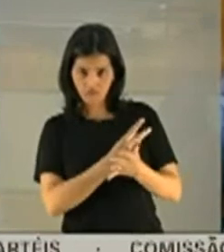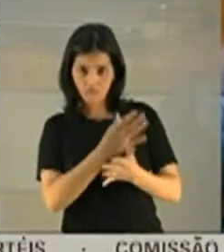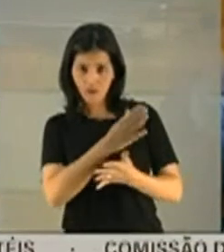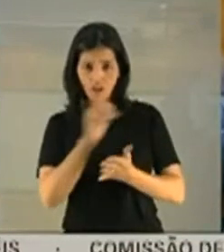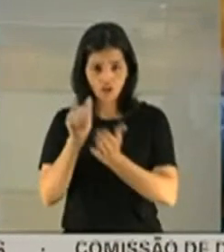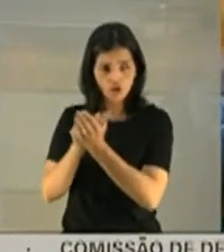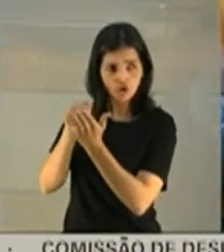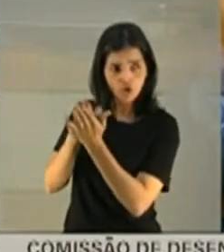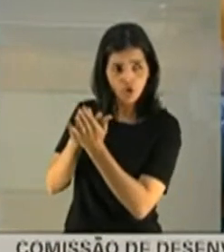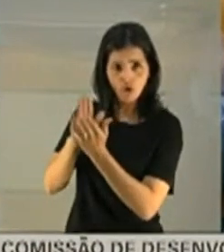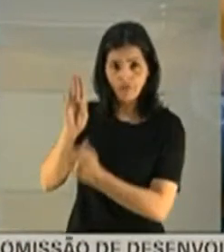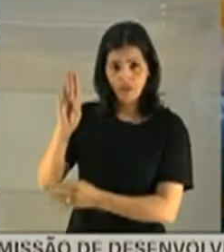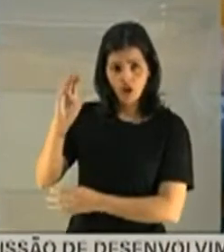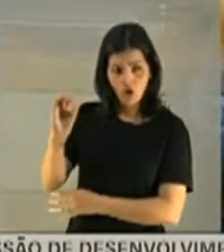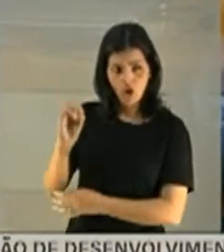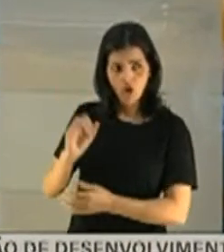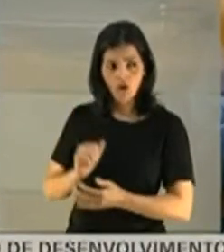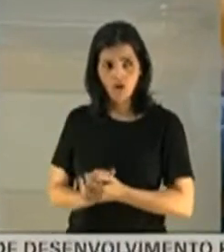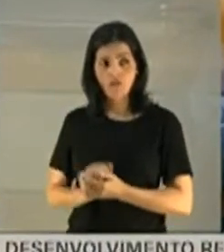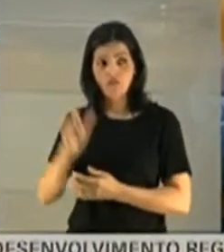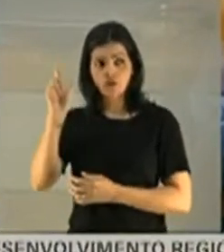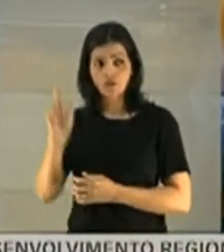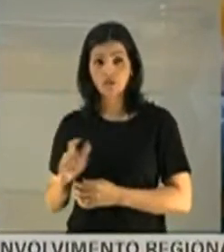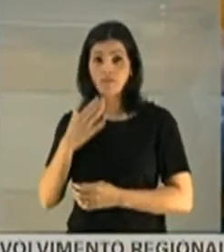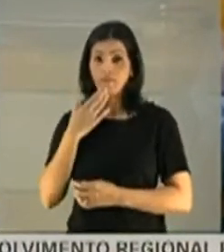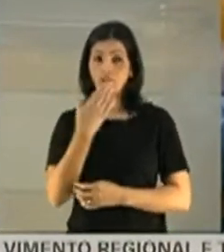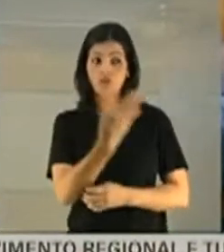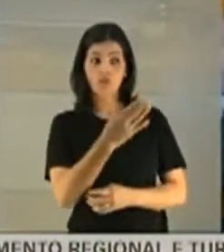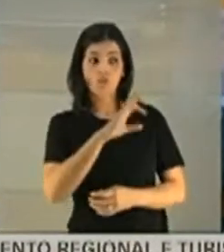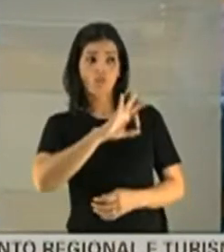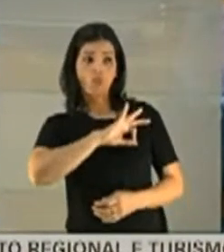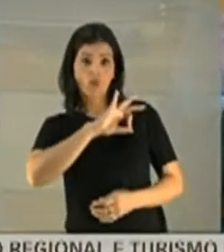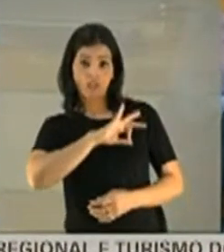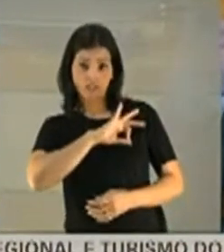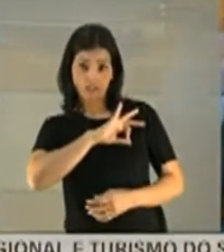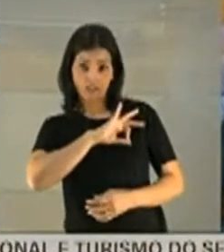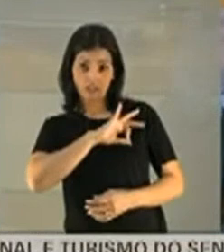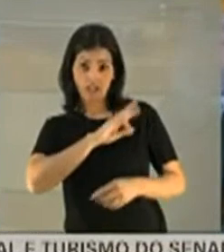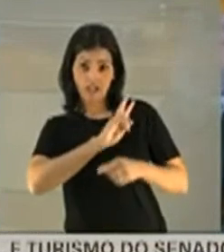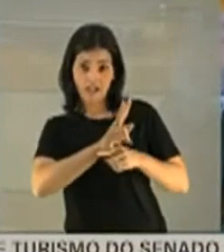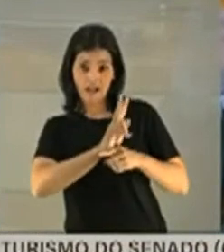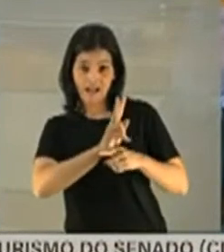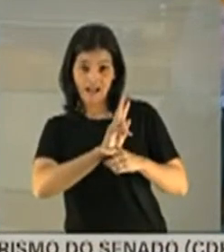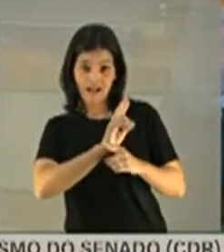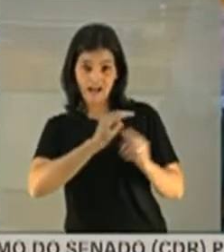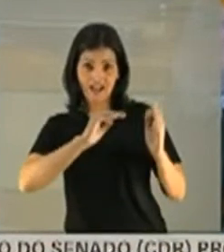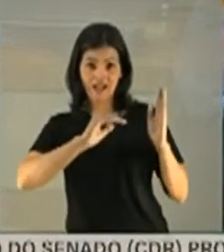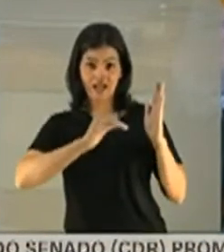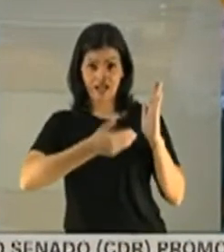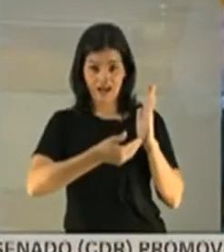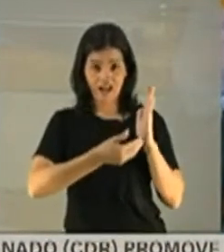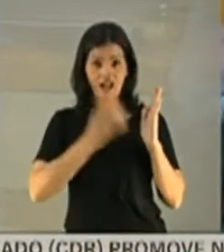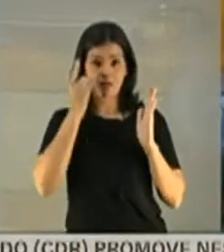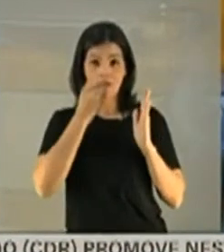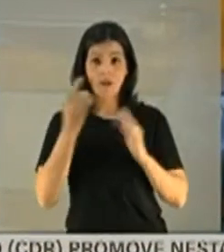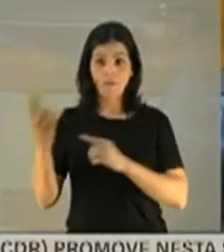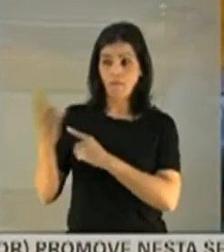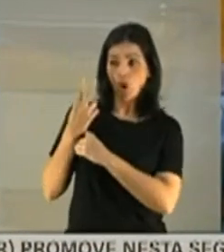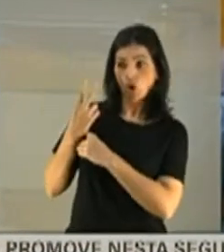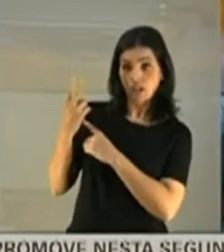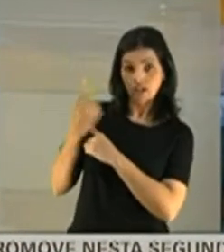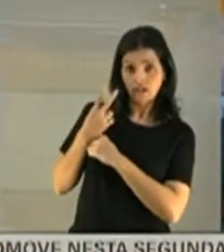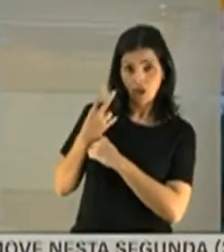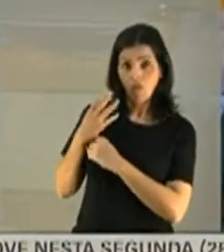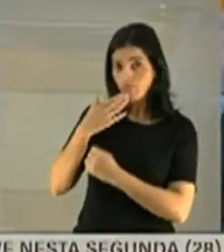ocorrência. O senhor já solicitou à Polícia Legislativa da Câmara, da sua casa, proteção policial? Eu